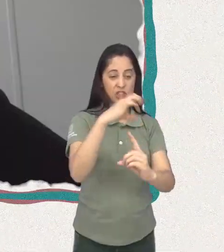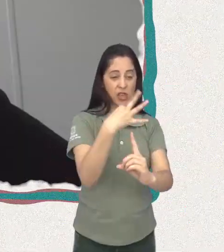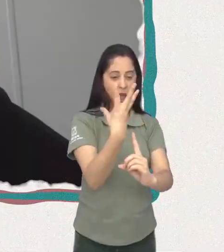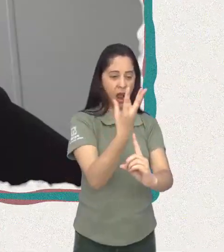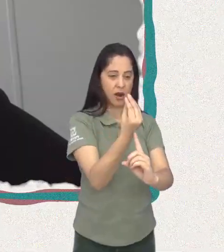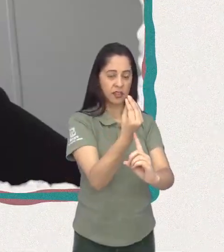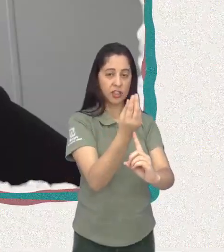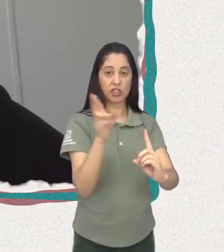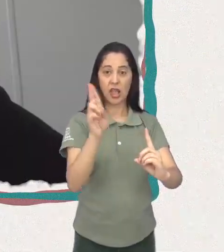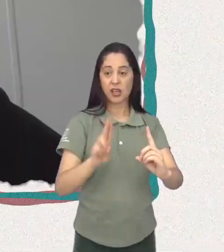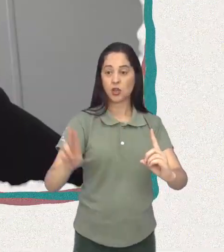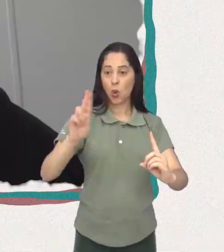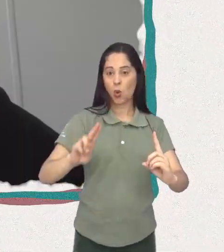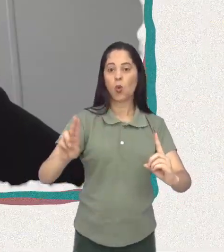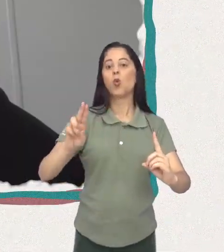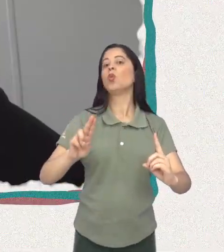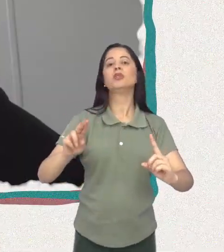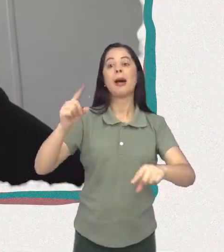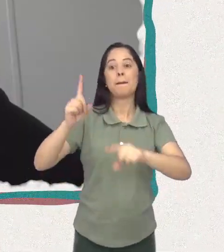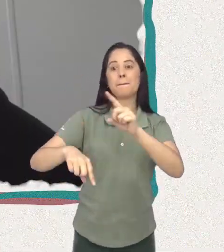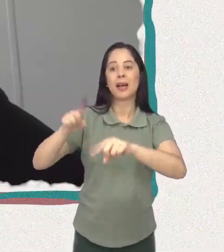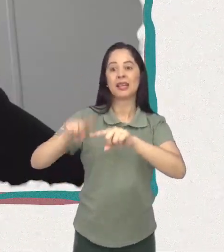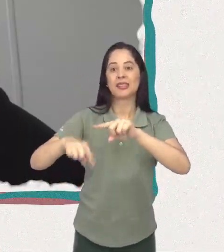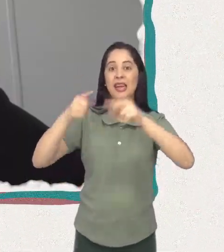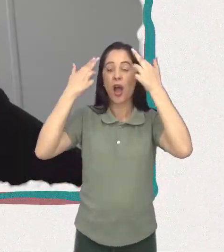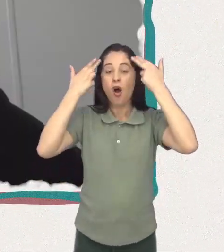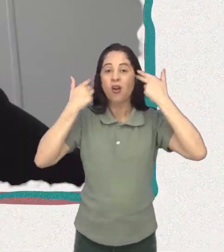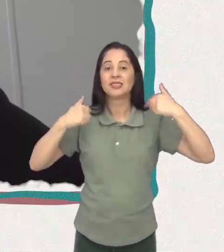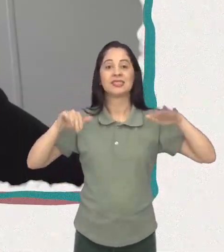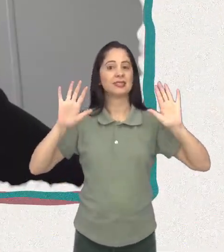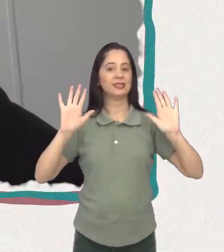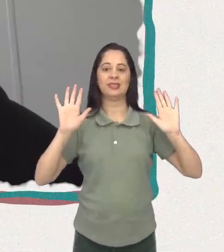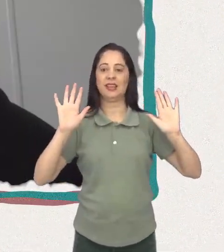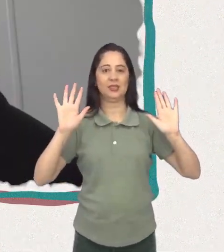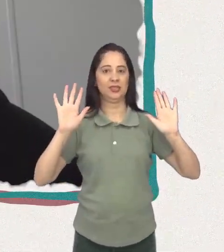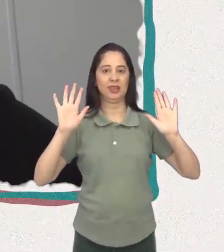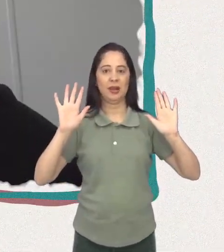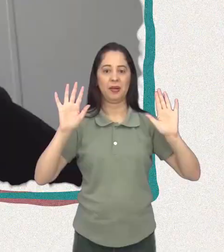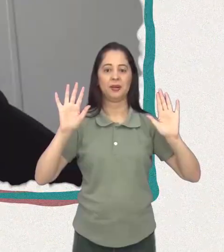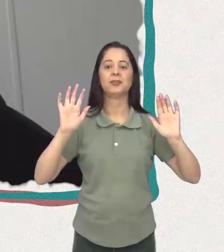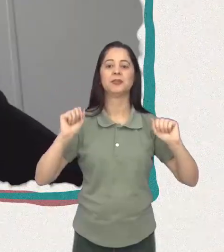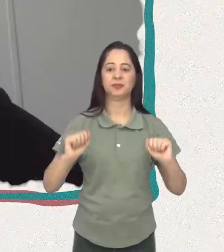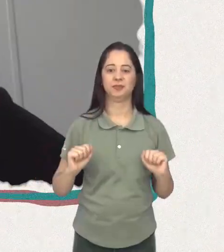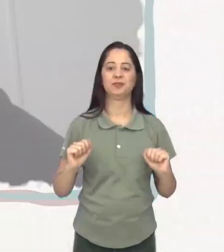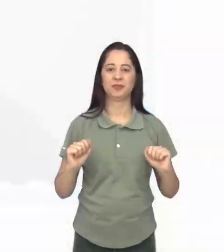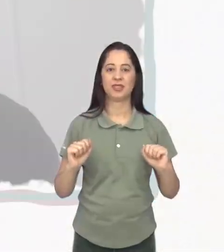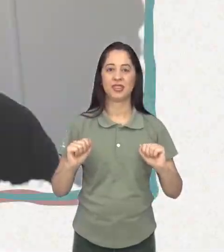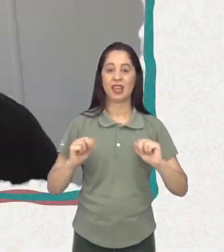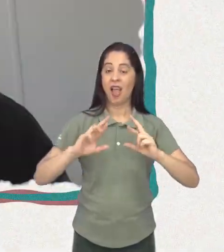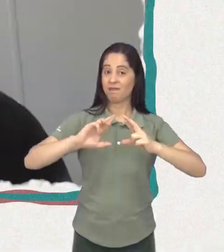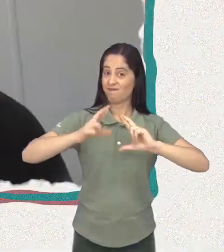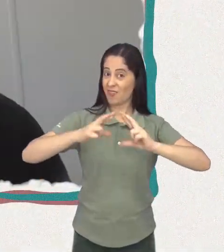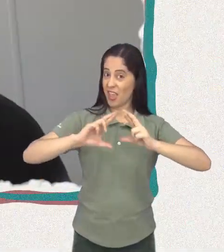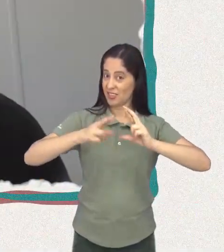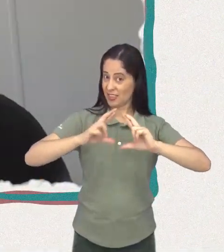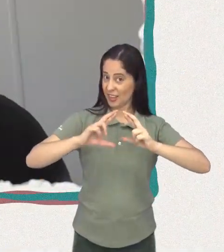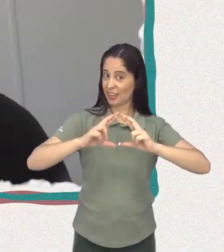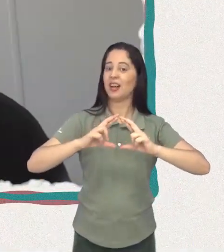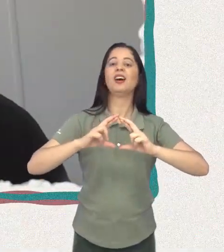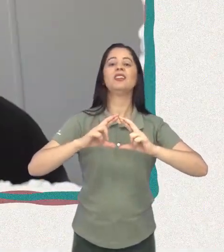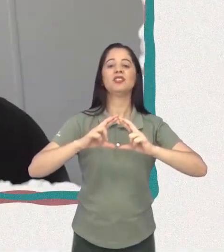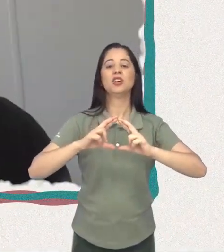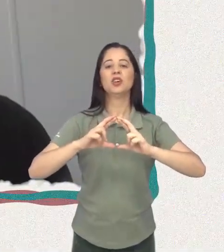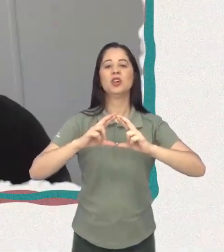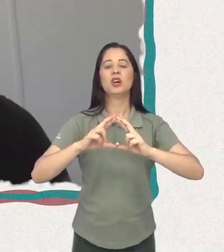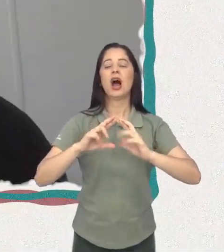que utiliza esses materiais para dar uma nova vida, ou seja, para reciclar, para reaproveitar, então ela tem